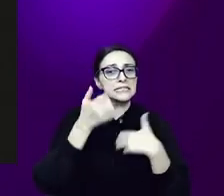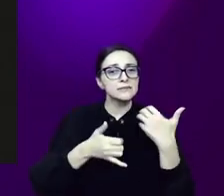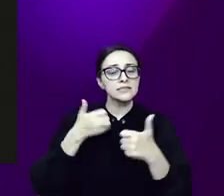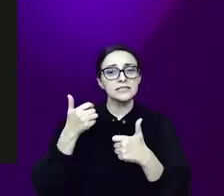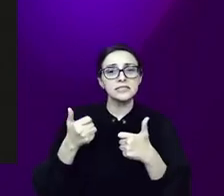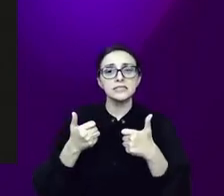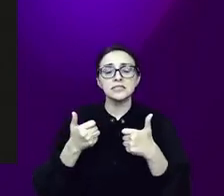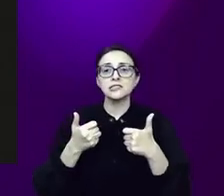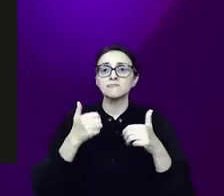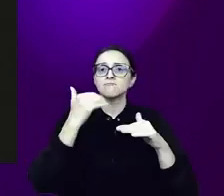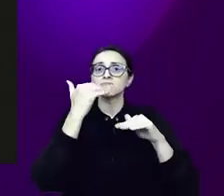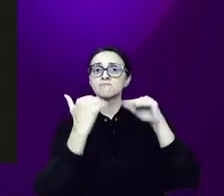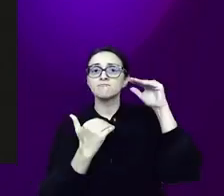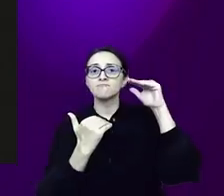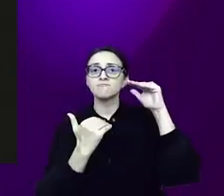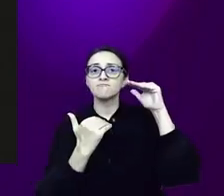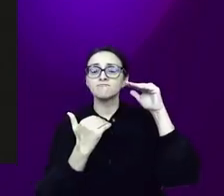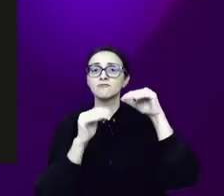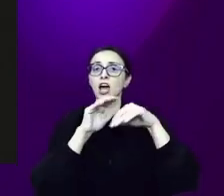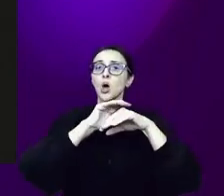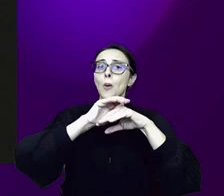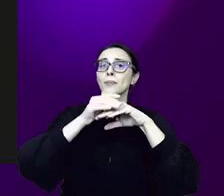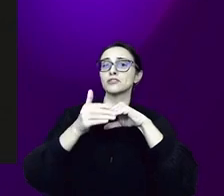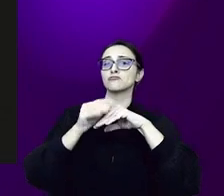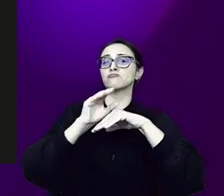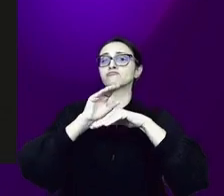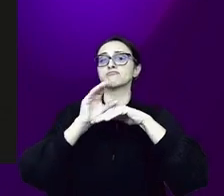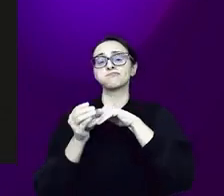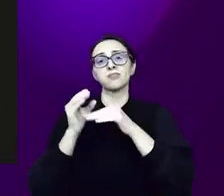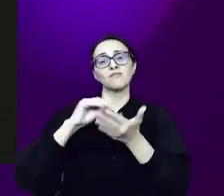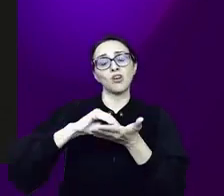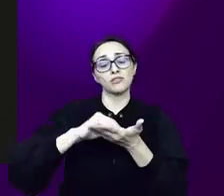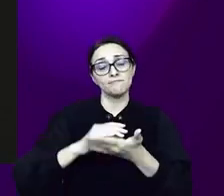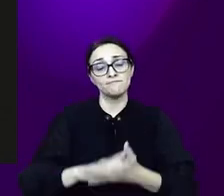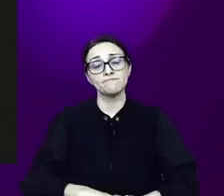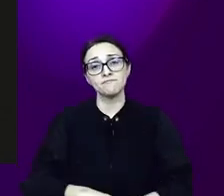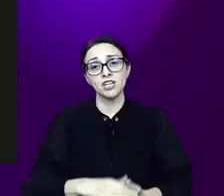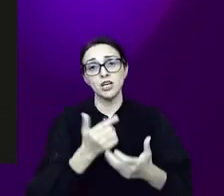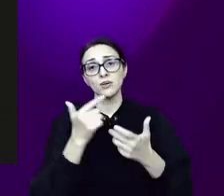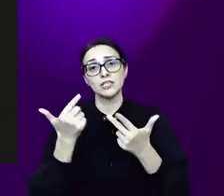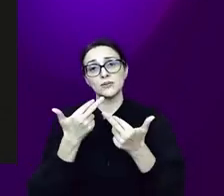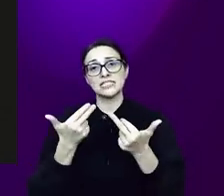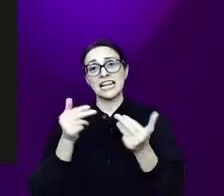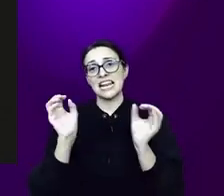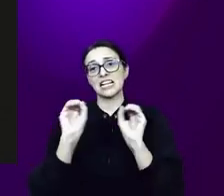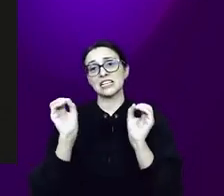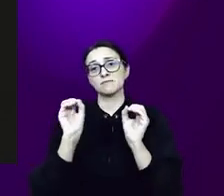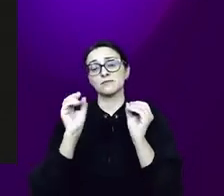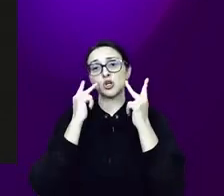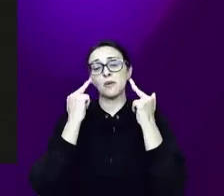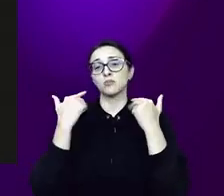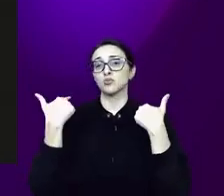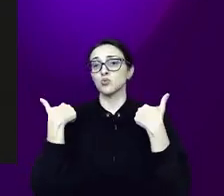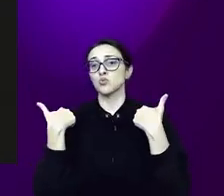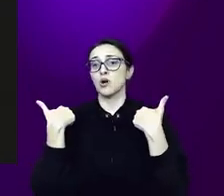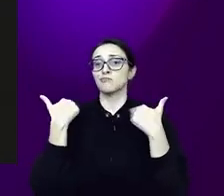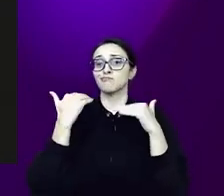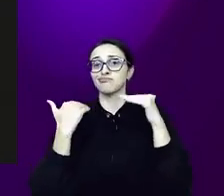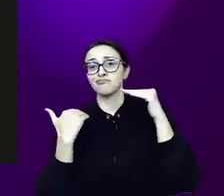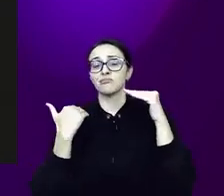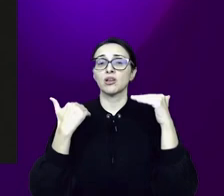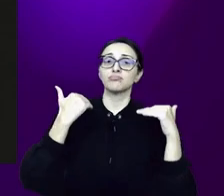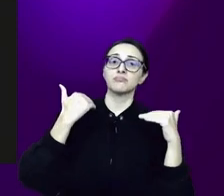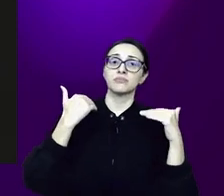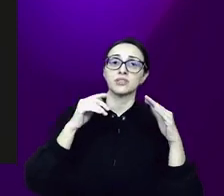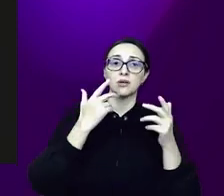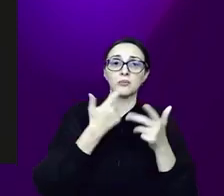esse desbalanço, a falta de cobertura posterior. O outro lado ele não tem nada, o outro lado é normal. A gente pode pensar,